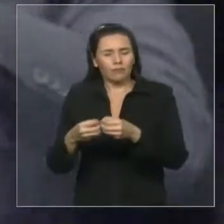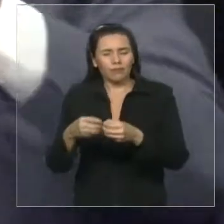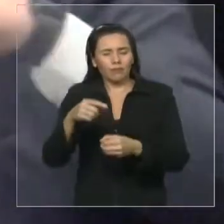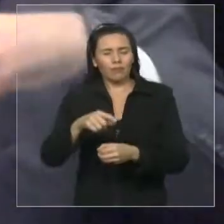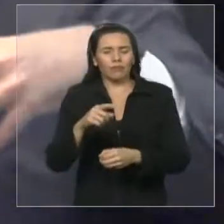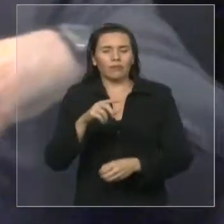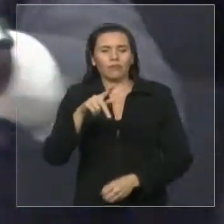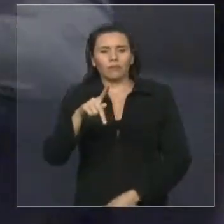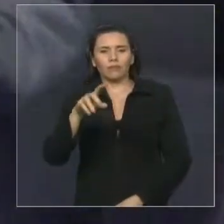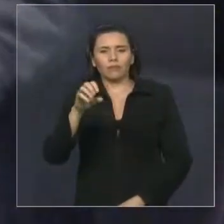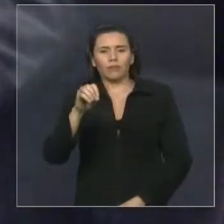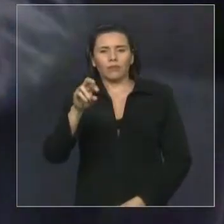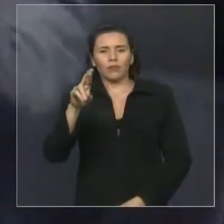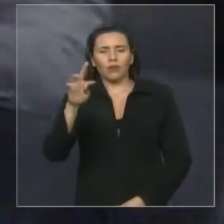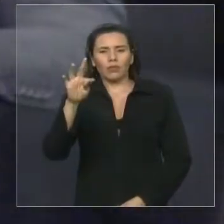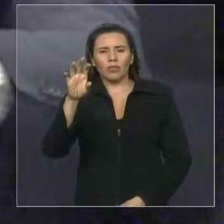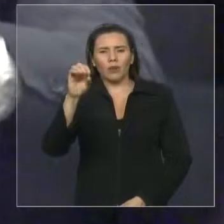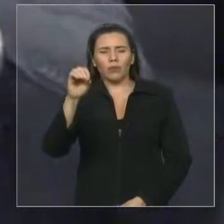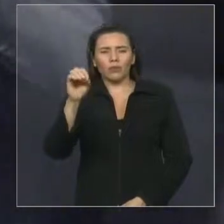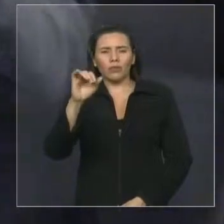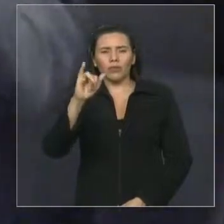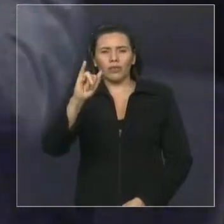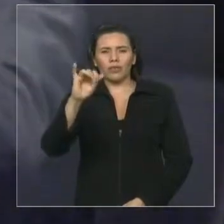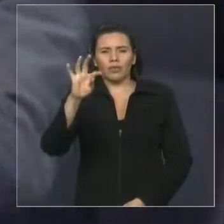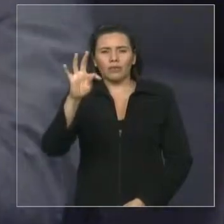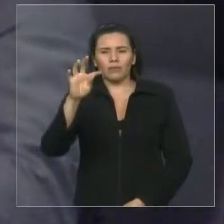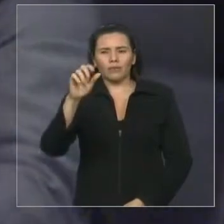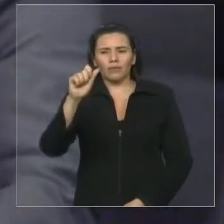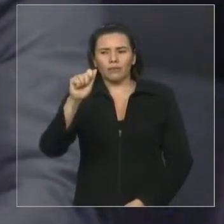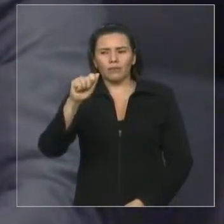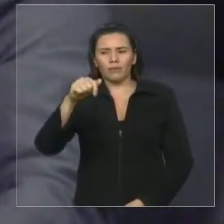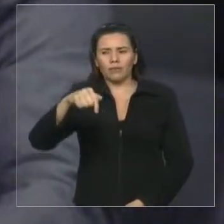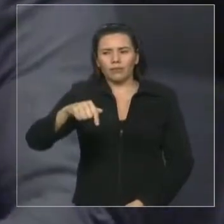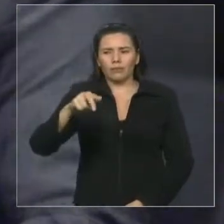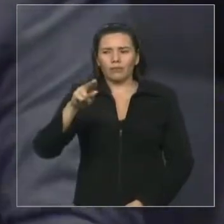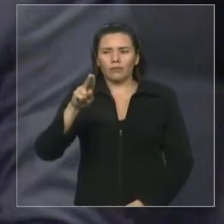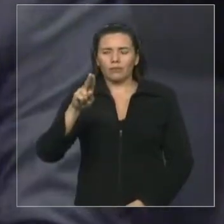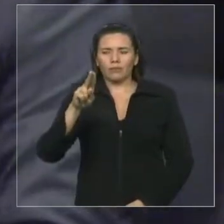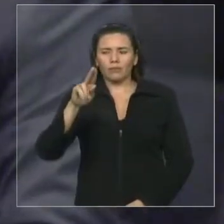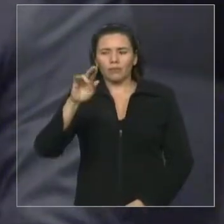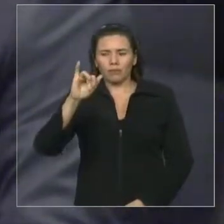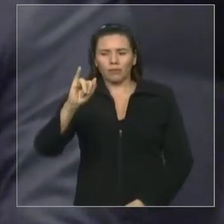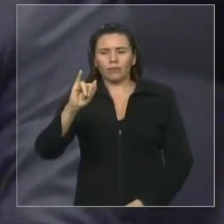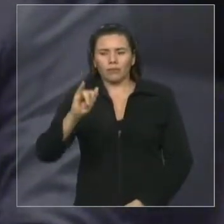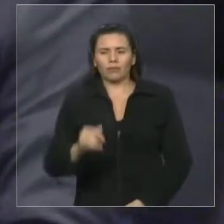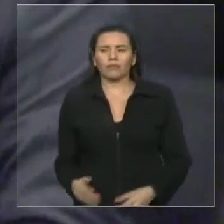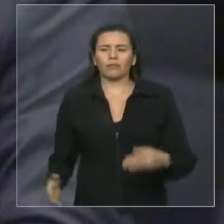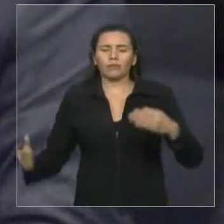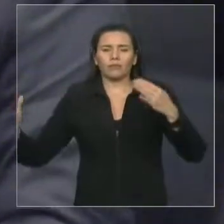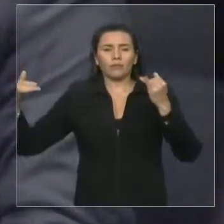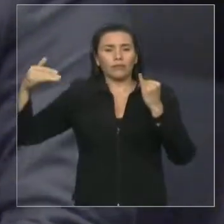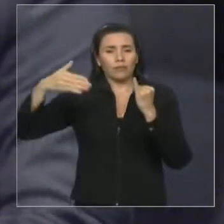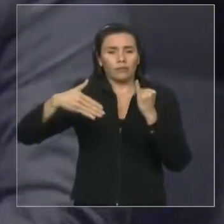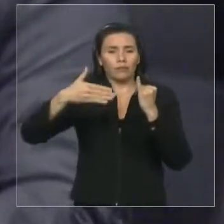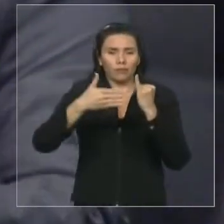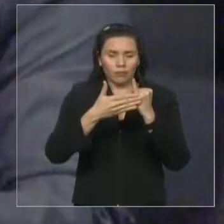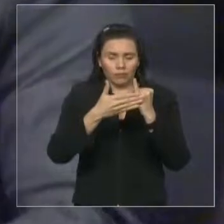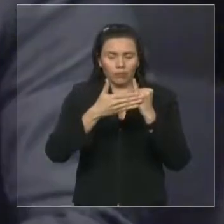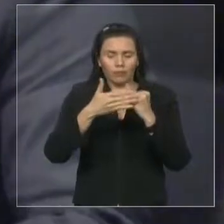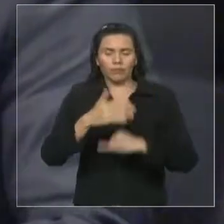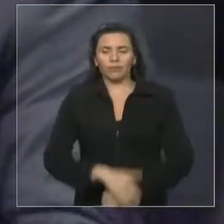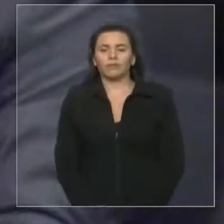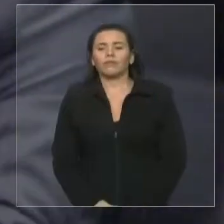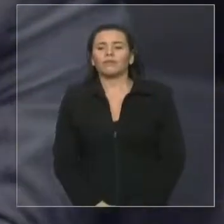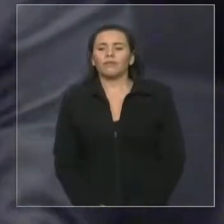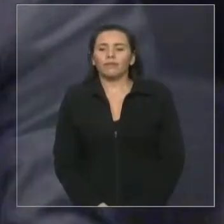Itaqui, aquele complexo onde já existem outras empresas que trabalham nos dias de hoje, e portos